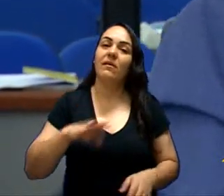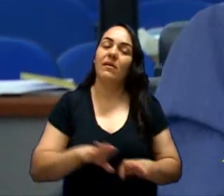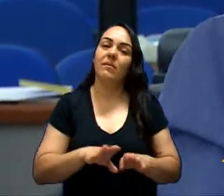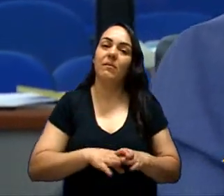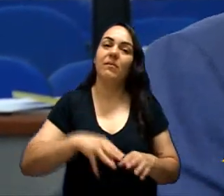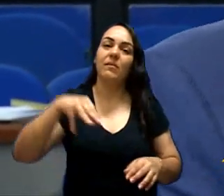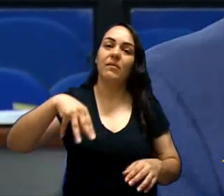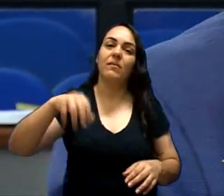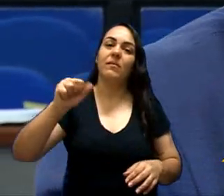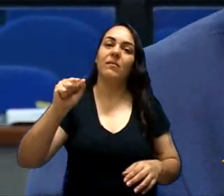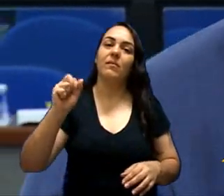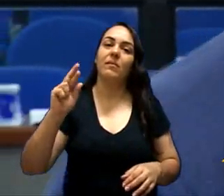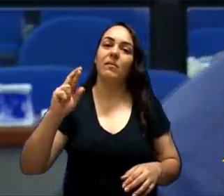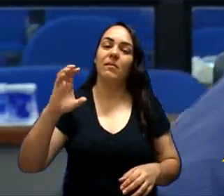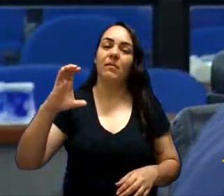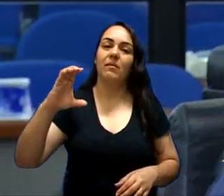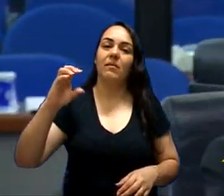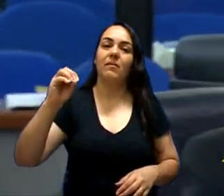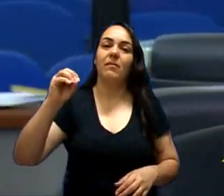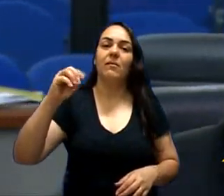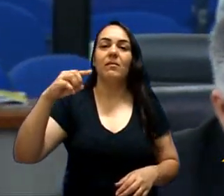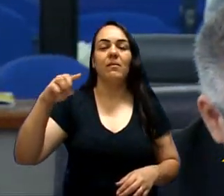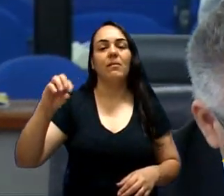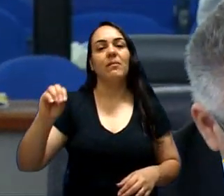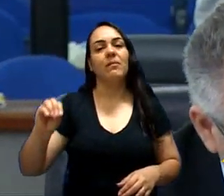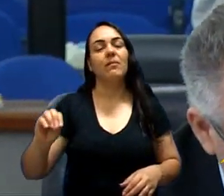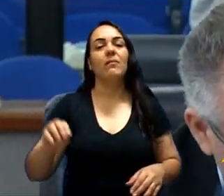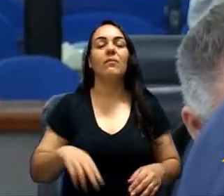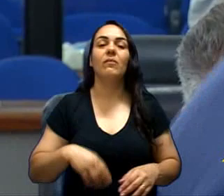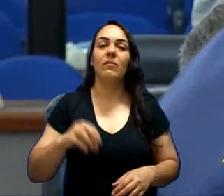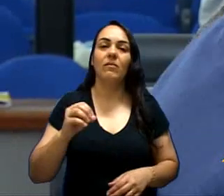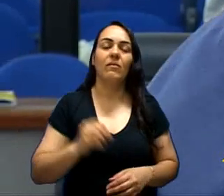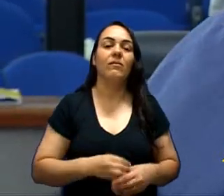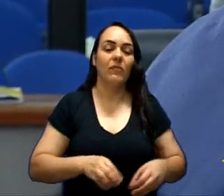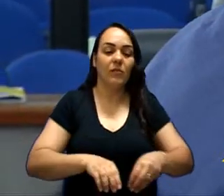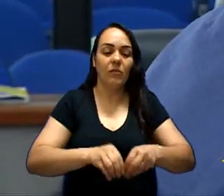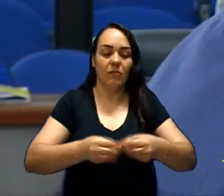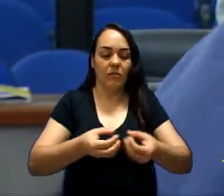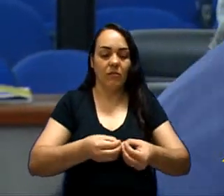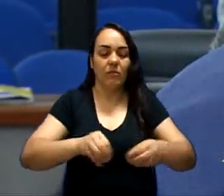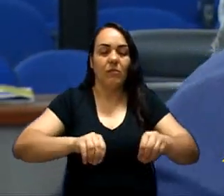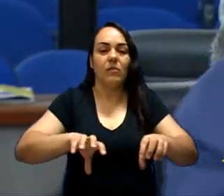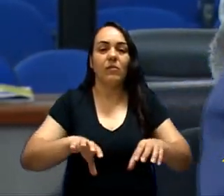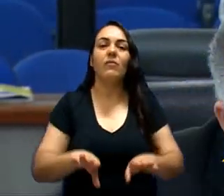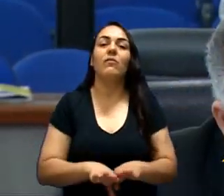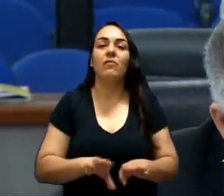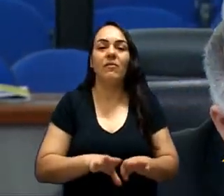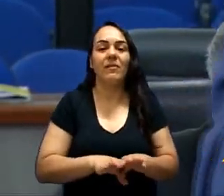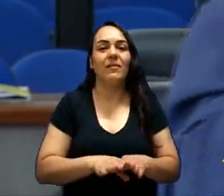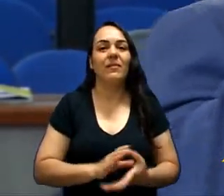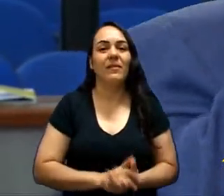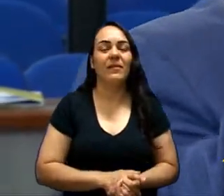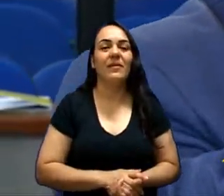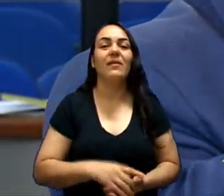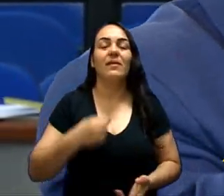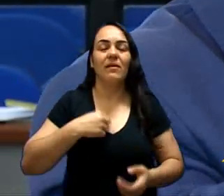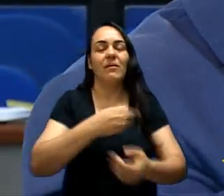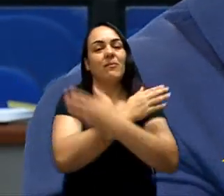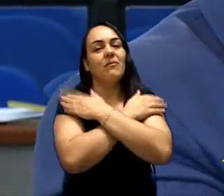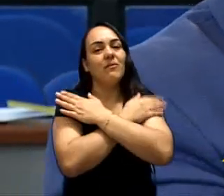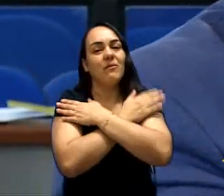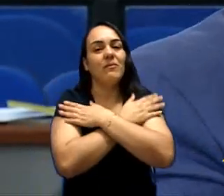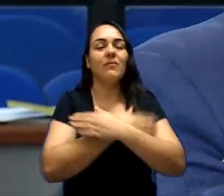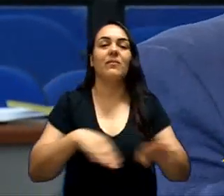do Ovo, lá da Rua 1. Da Vila Sabiá, que ontem pediu para mandar um abraço para ele. Então, nós estamos mandando. Mas, senhor presidente,